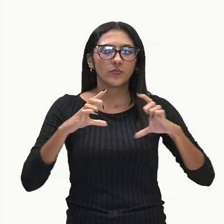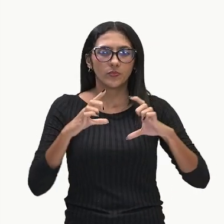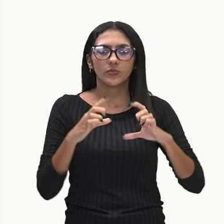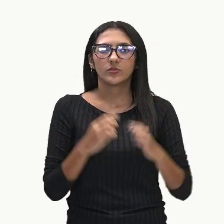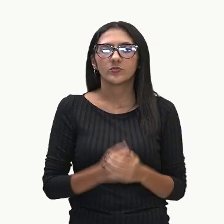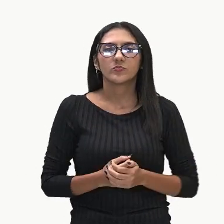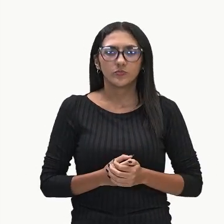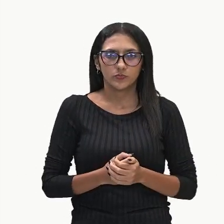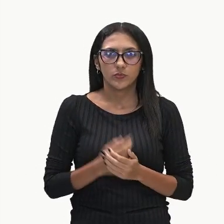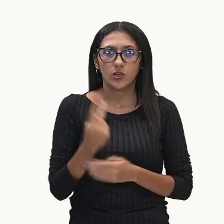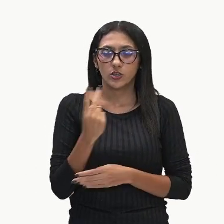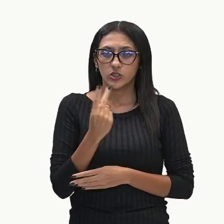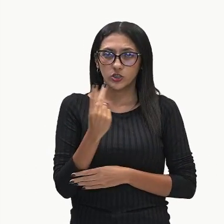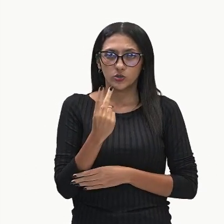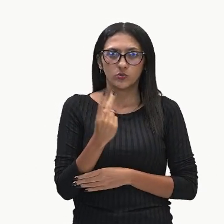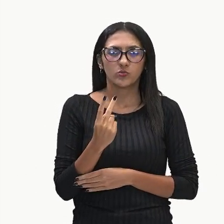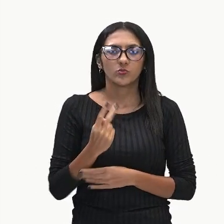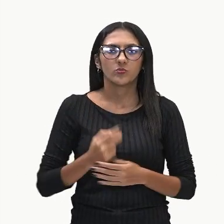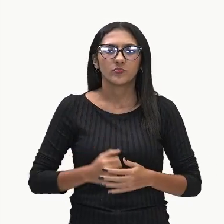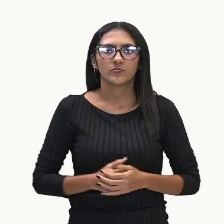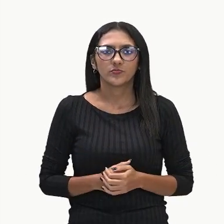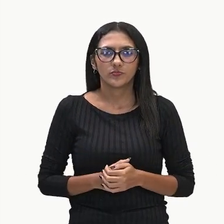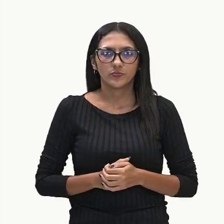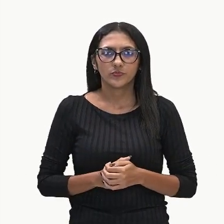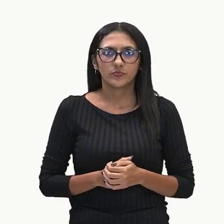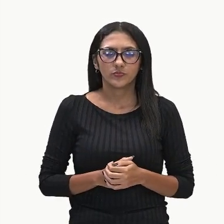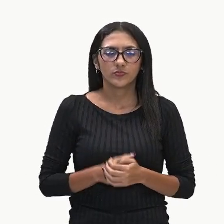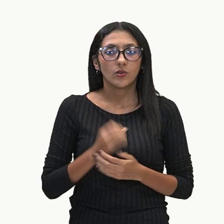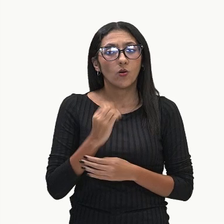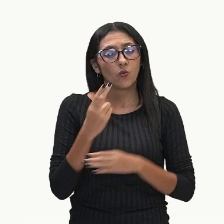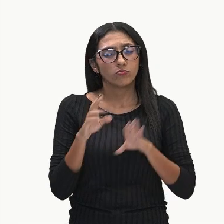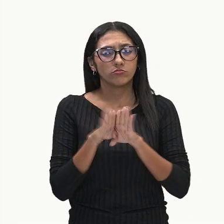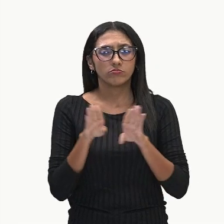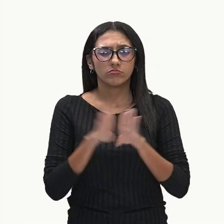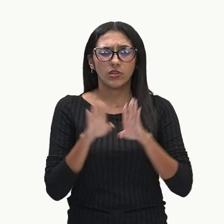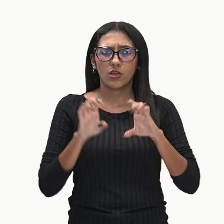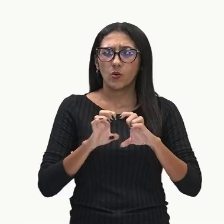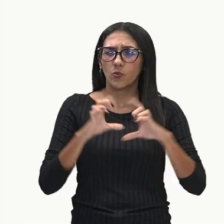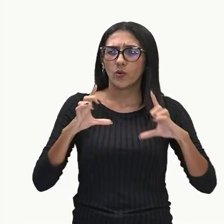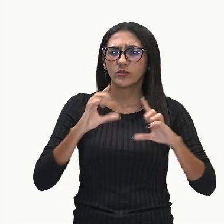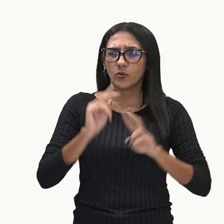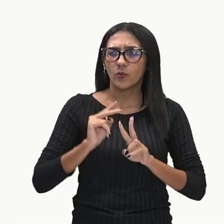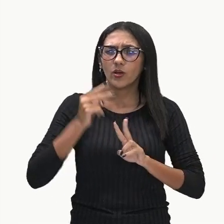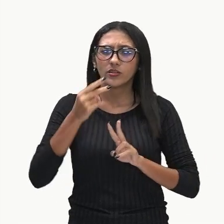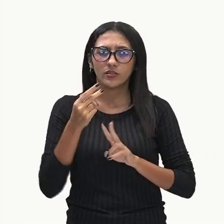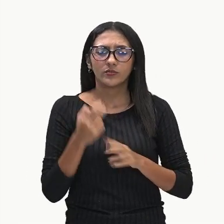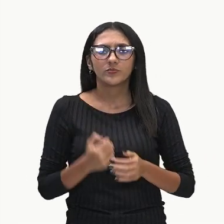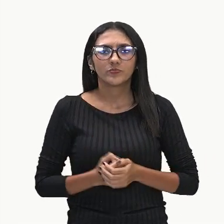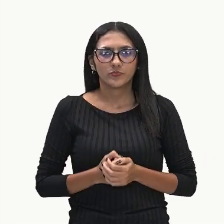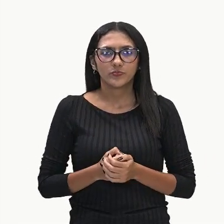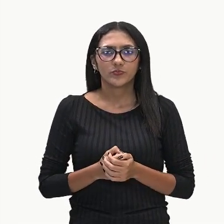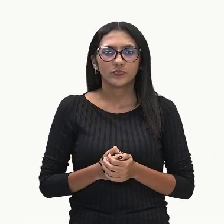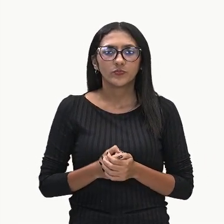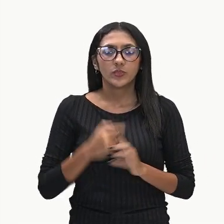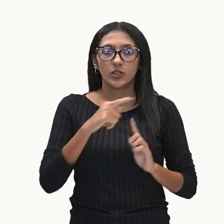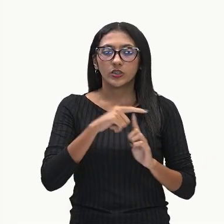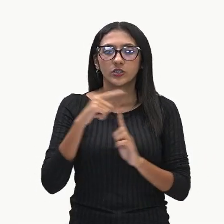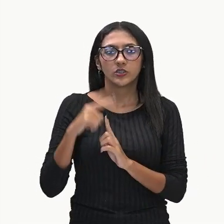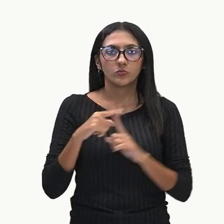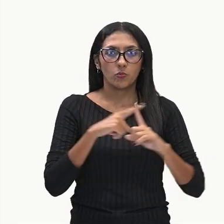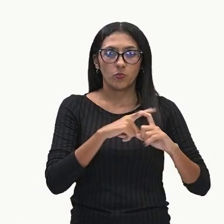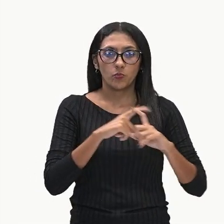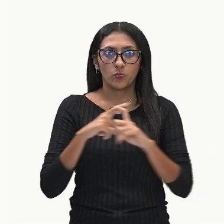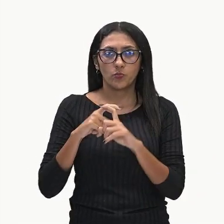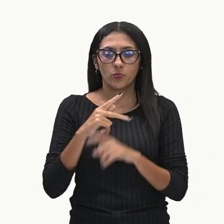equação quadrática, não é? É a forma como é conhecida. É uma equação polinomial